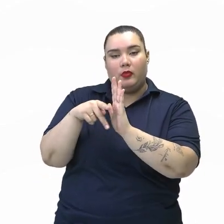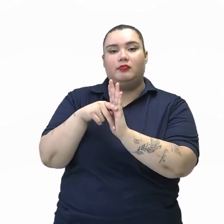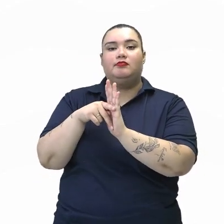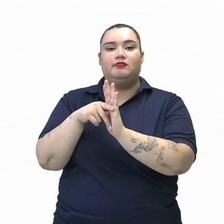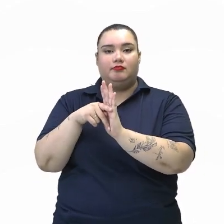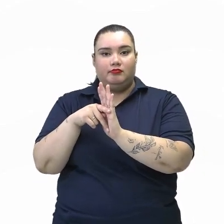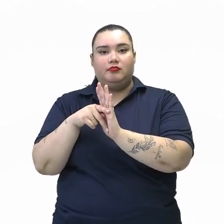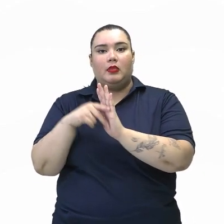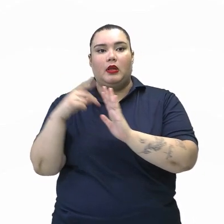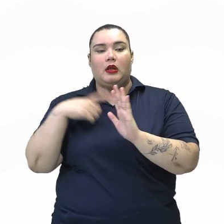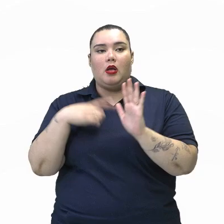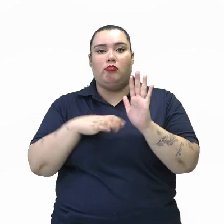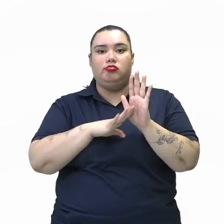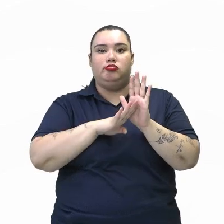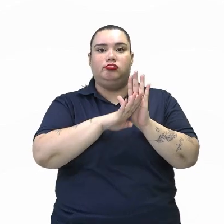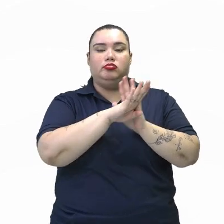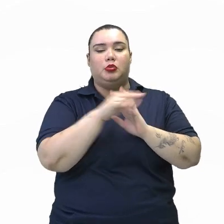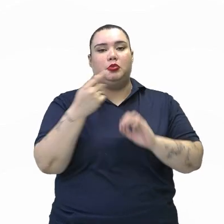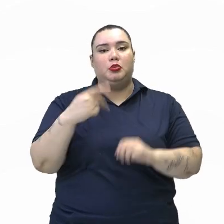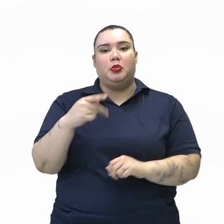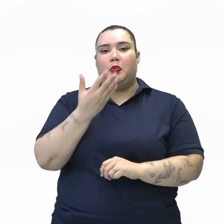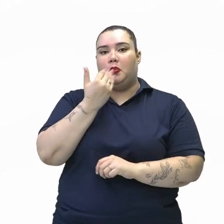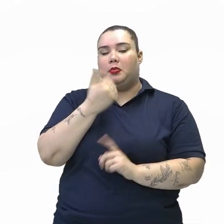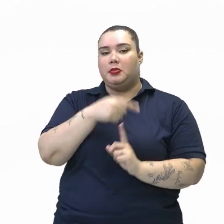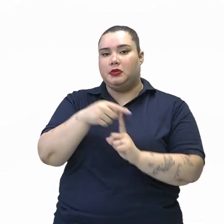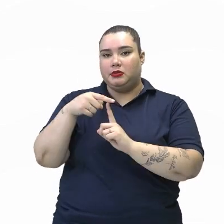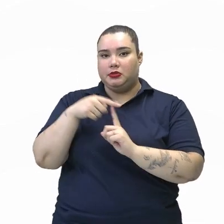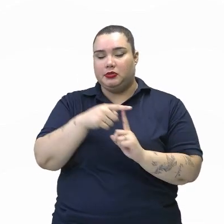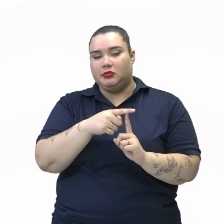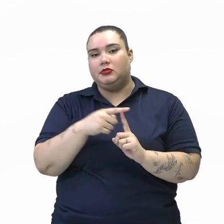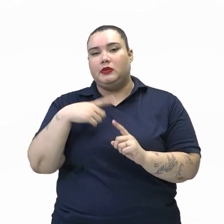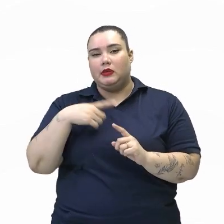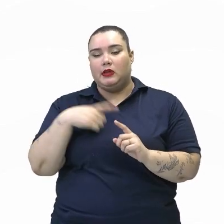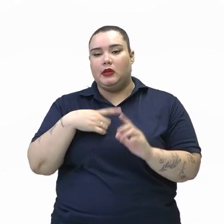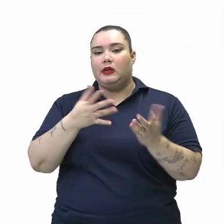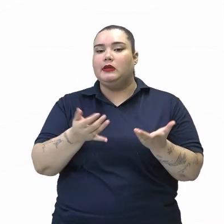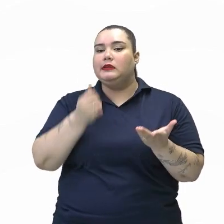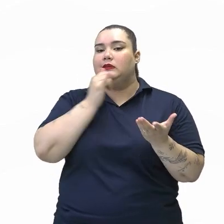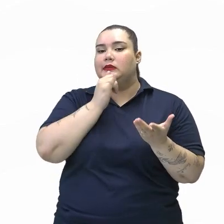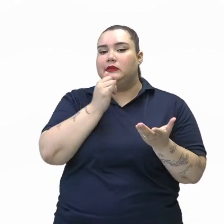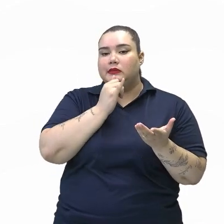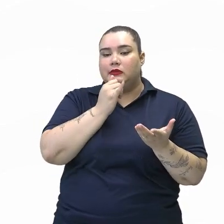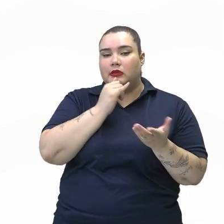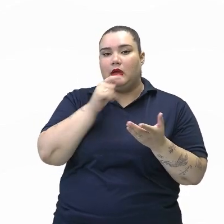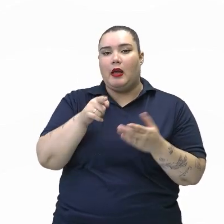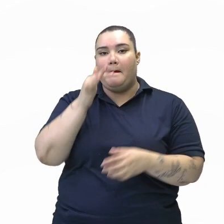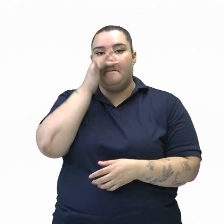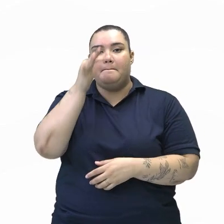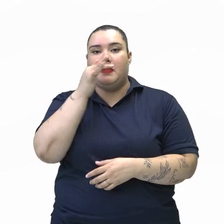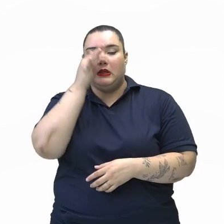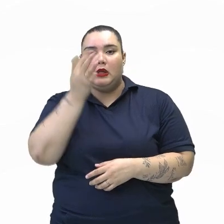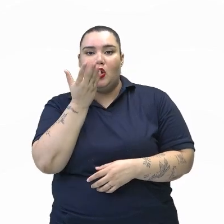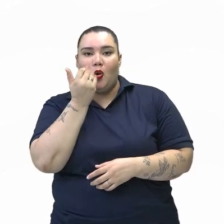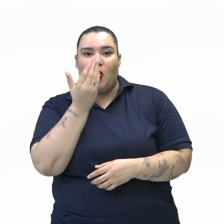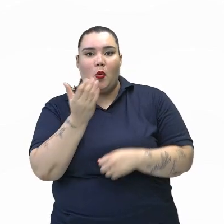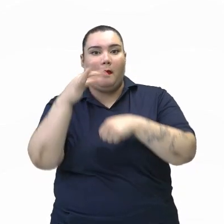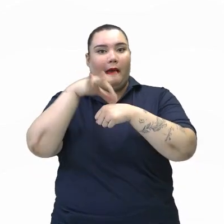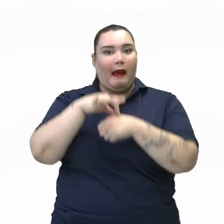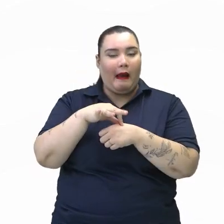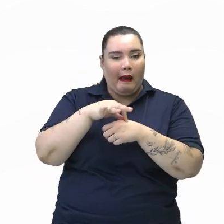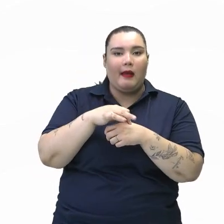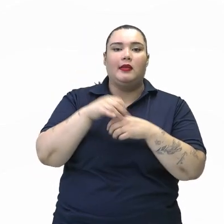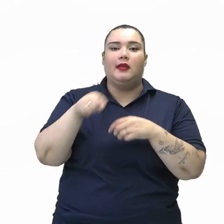para aumentar a sua dieta alimentar, né? Nós temos algumas exceções, por exemplo, a planta carnívora, que ela vai também